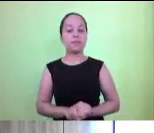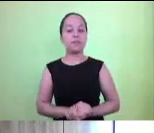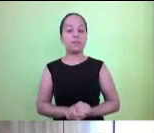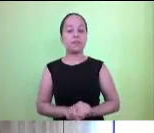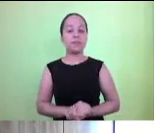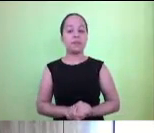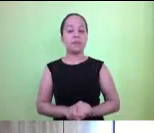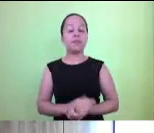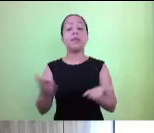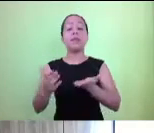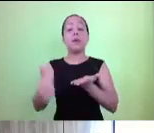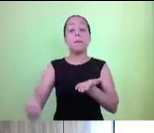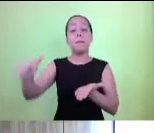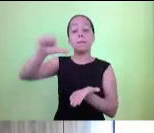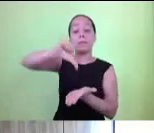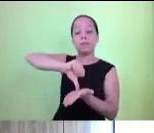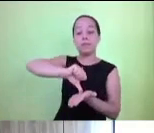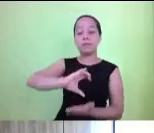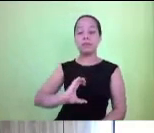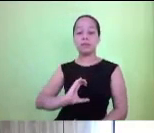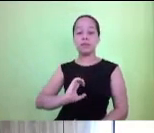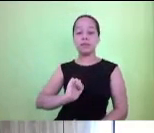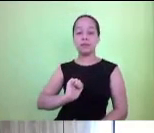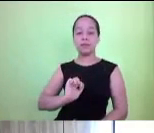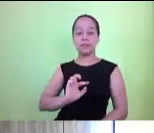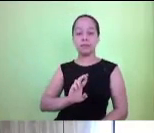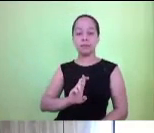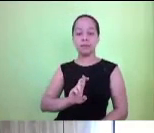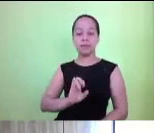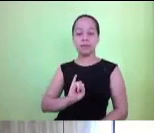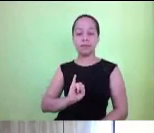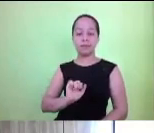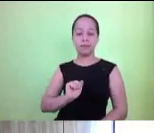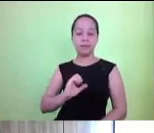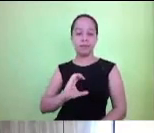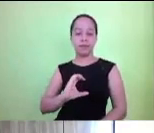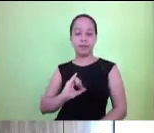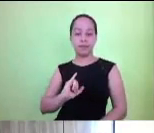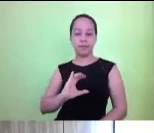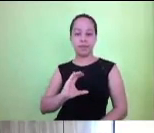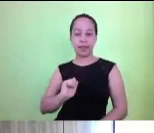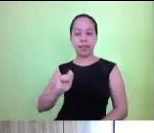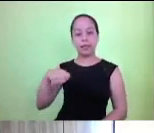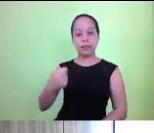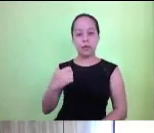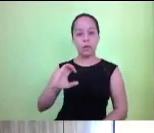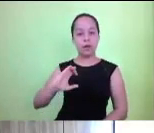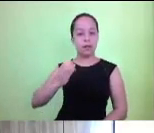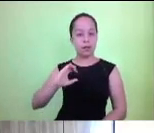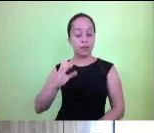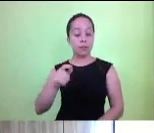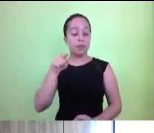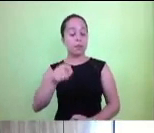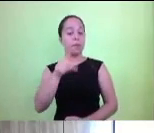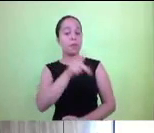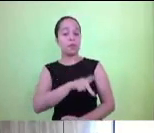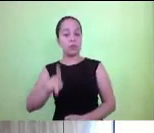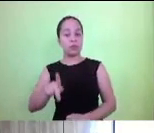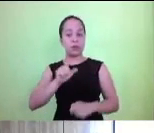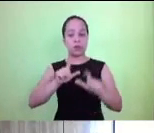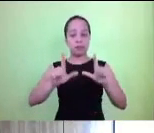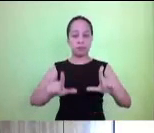Polo Cariacica. Vagas destinadas a professores do IFES, portadores de diploma de bacharelado ou curso superior